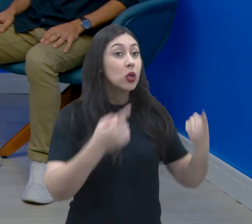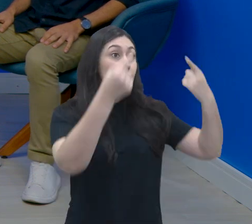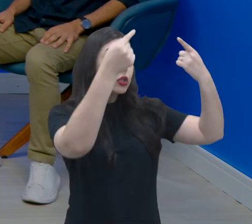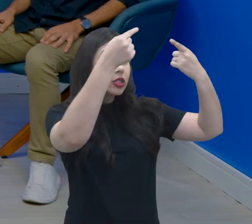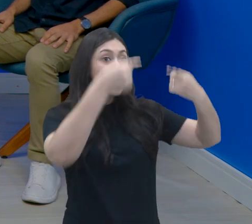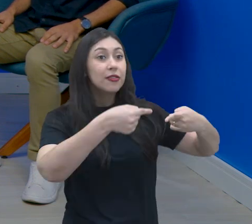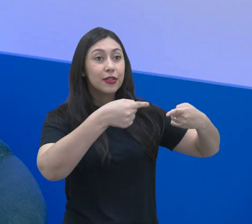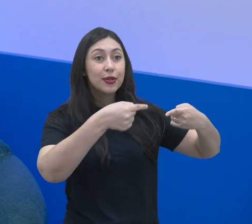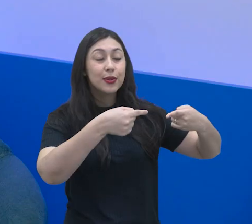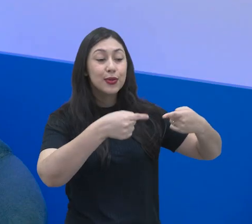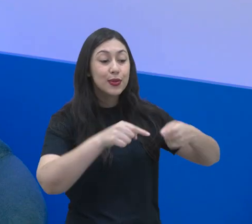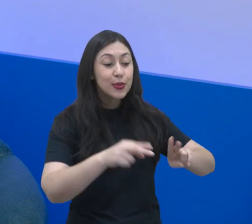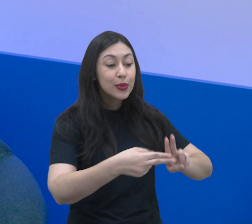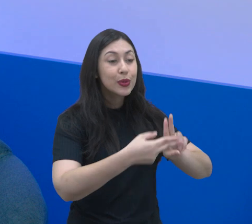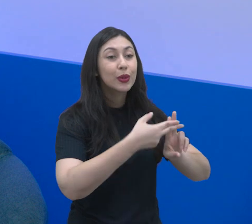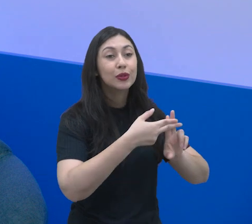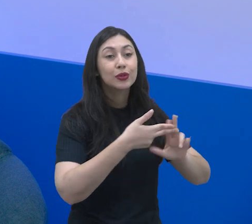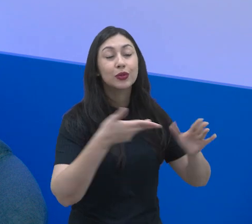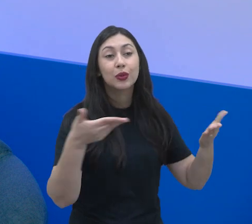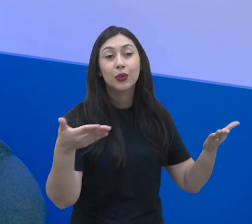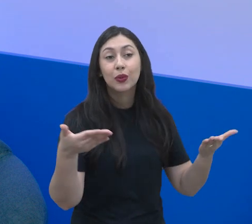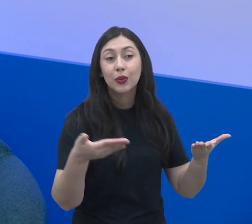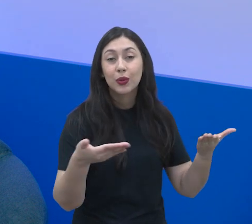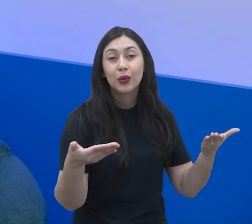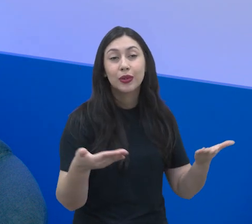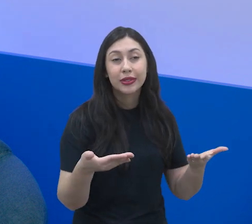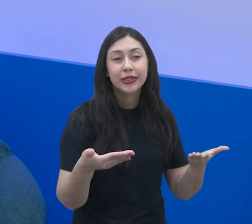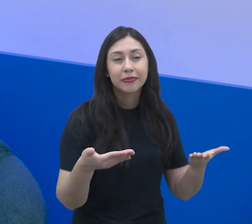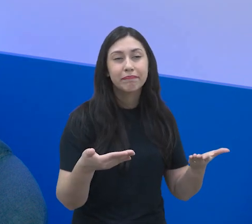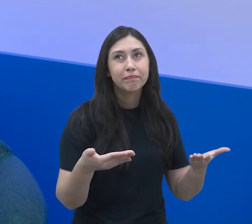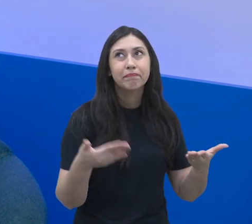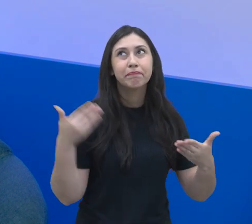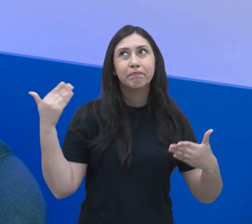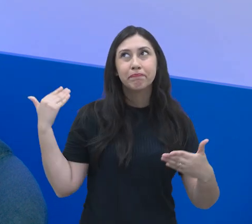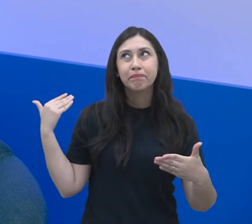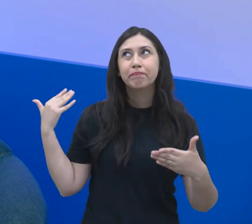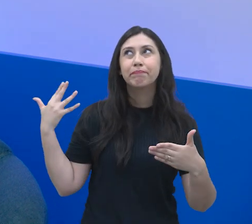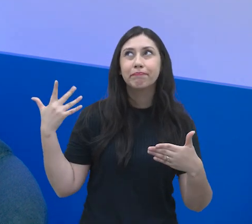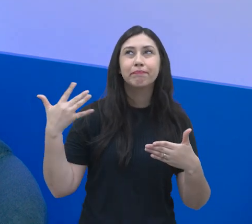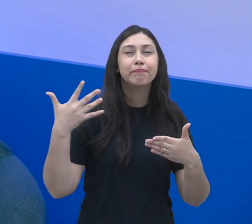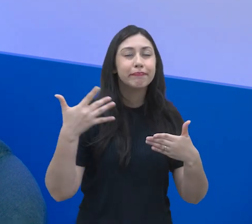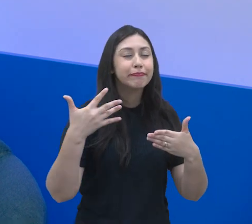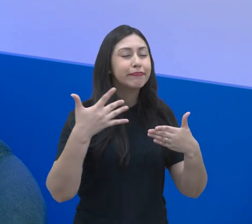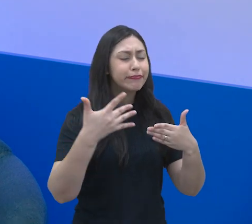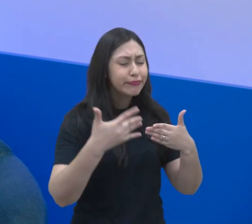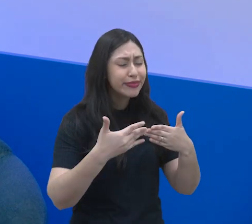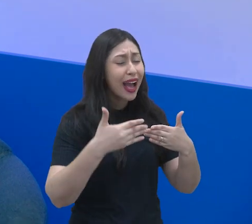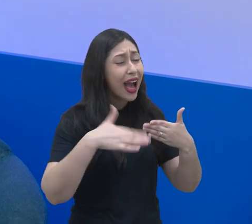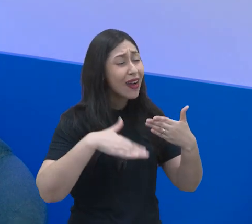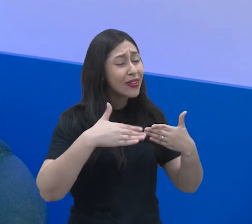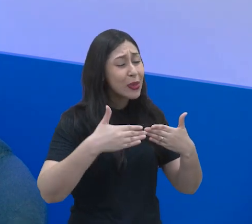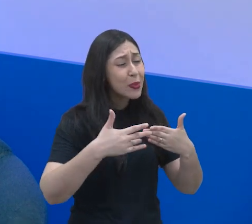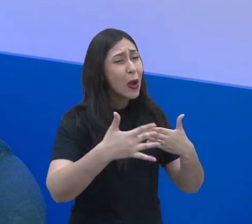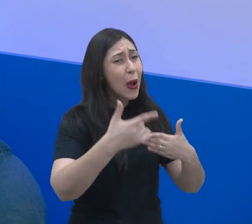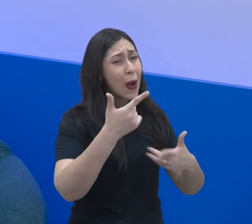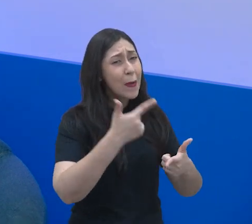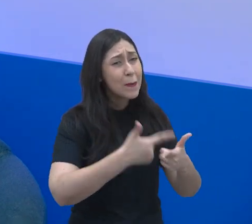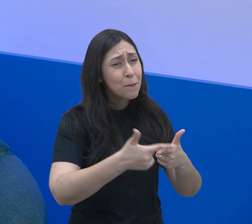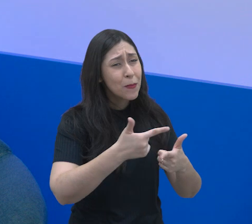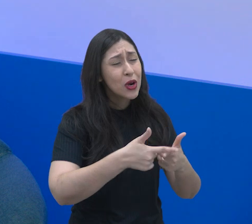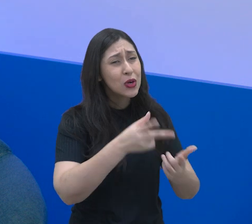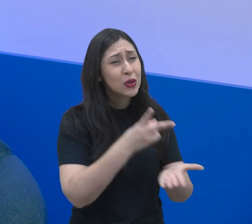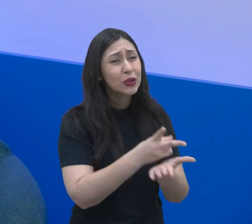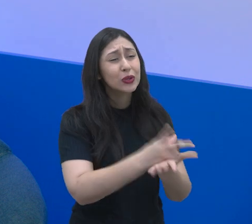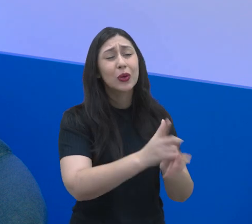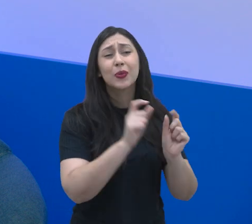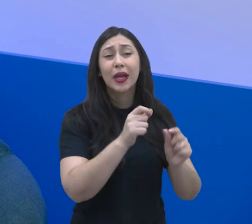Bom, os desafios que o SUS enfrenta nesses dias atuais, que são alguns também dos passados e provavelmente a gente vai ter que transpor no futuro, eu acredito